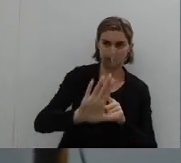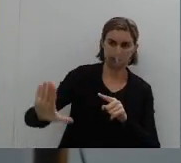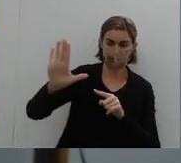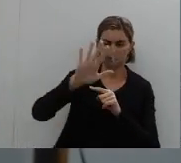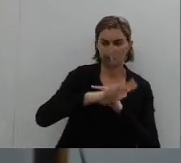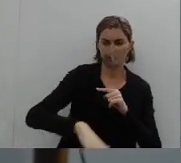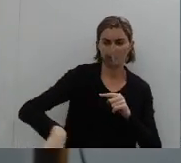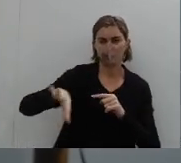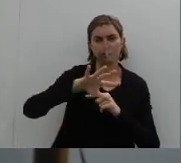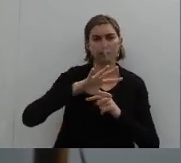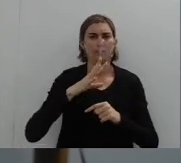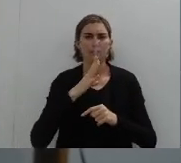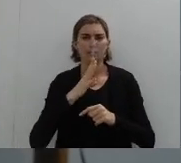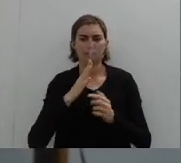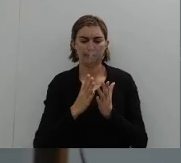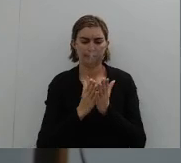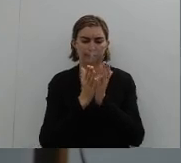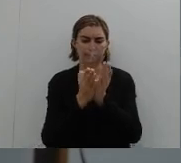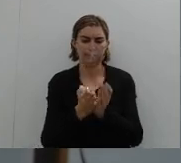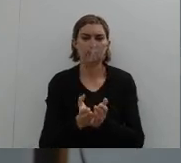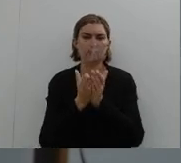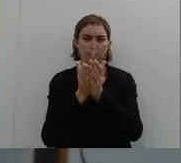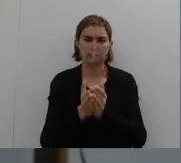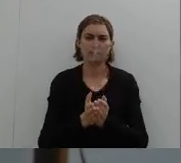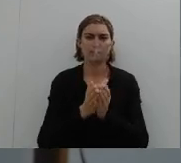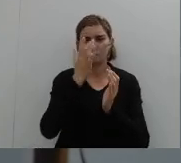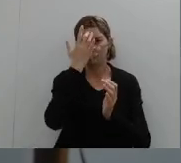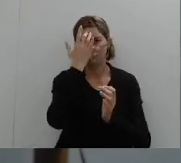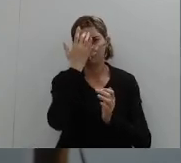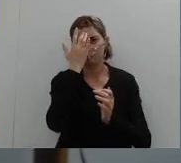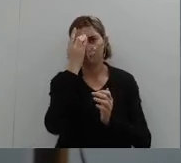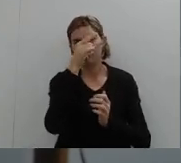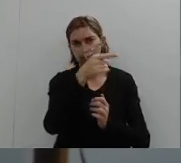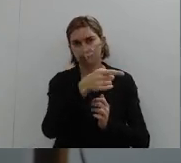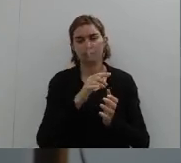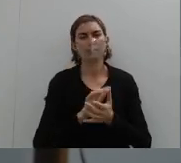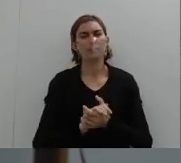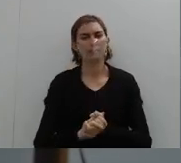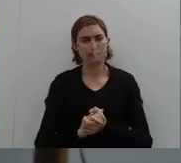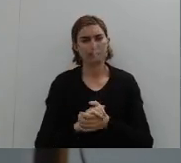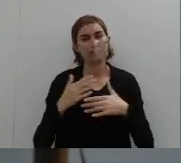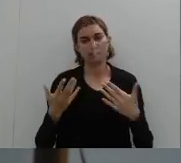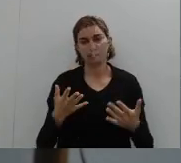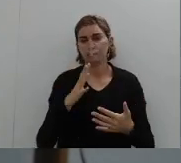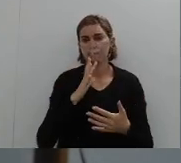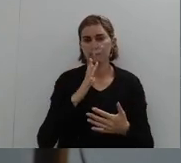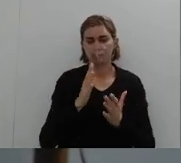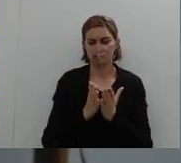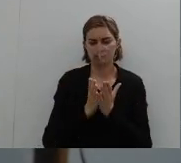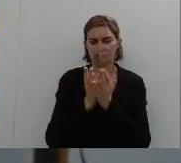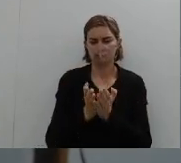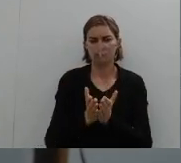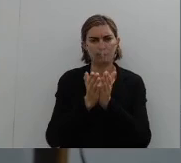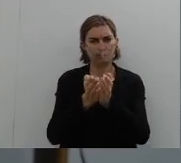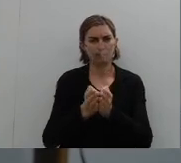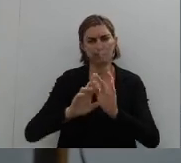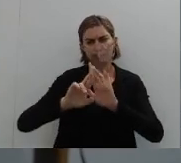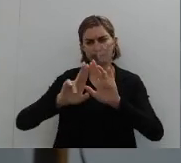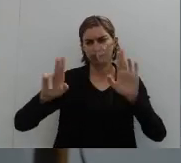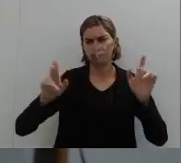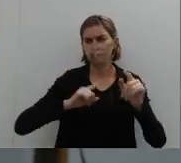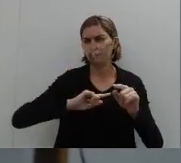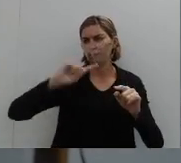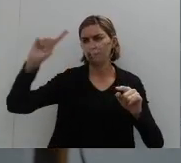eu conheço as navegações para as Índias, né? Eu conheço várias idas